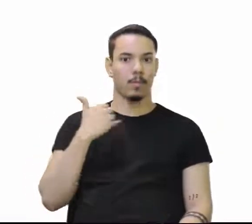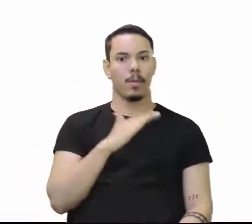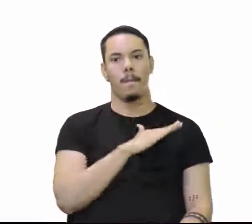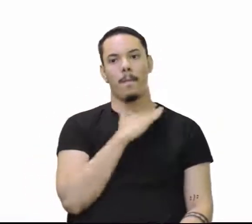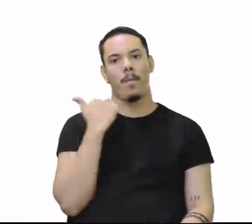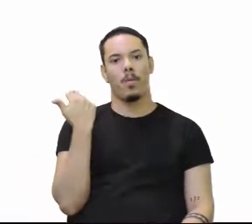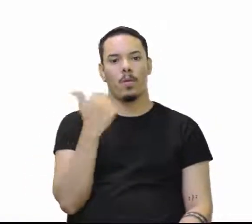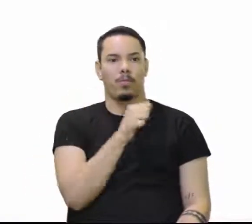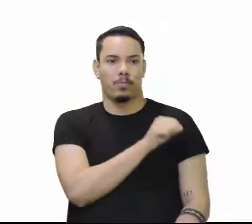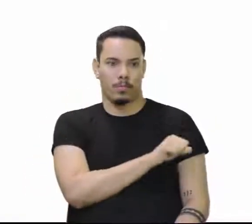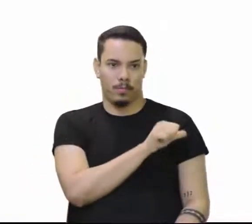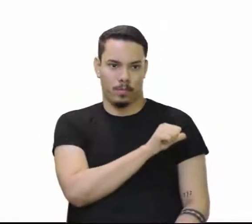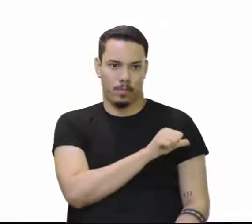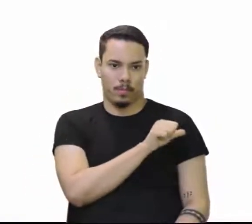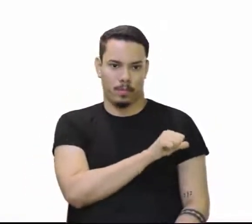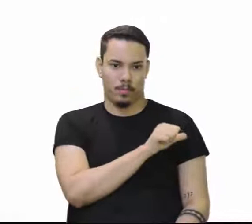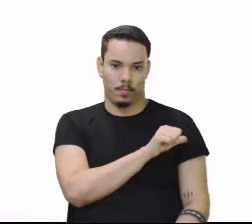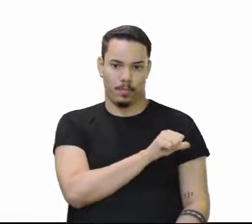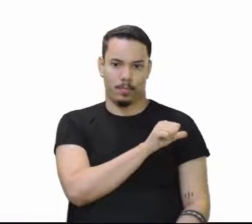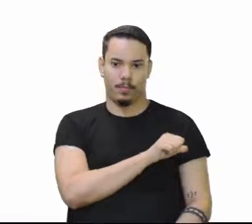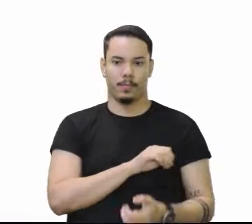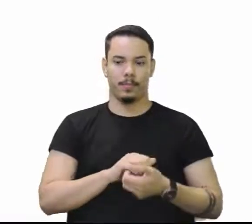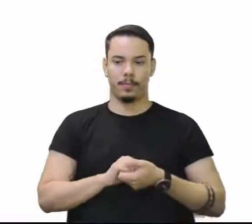morre no Rio de Janeiro.